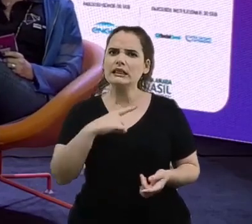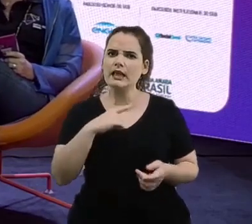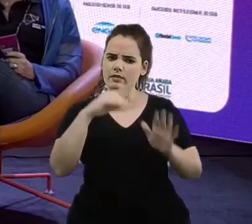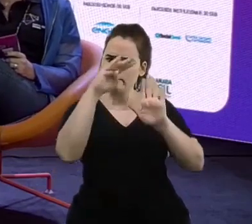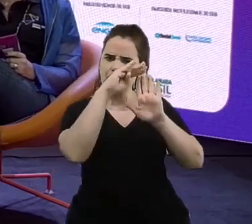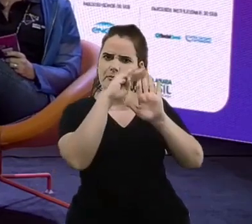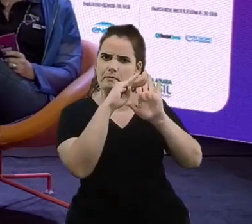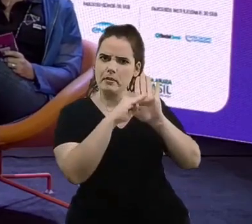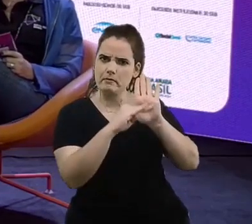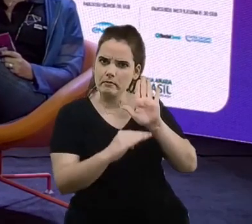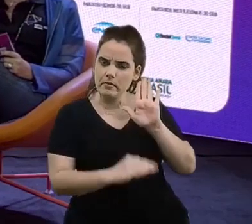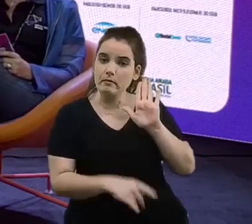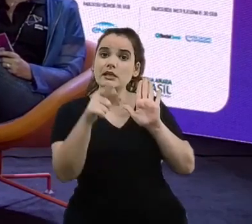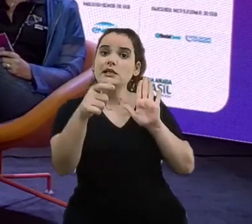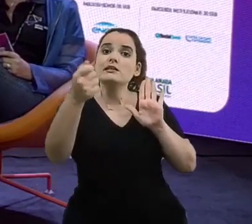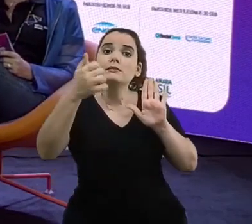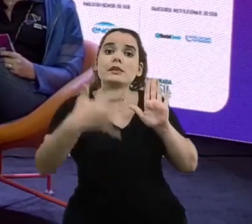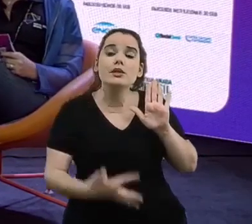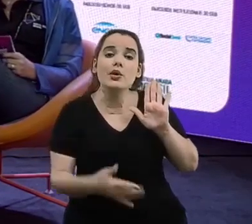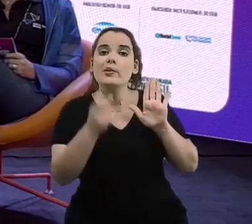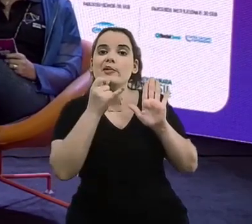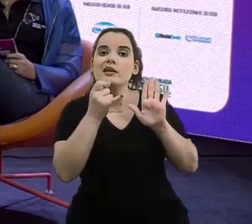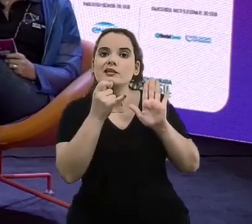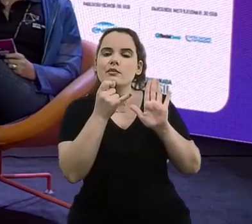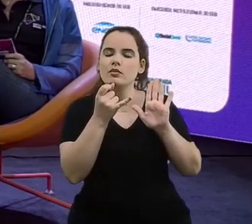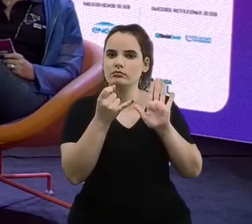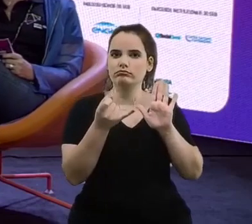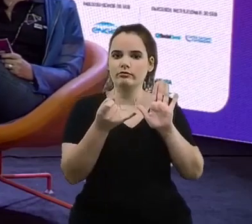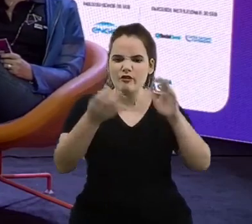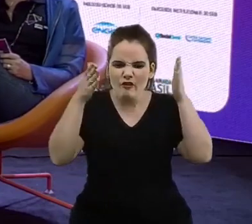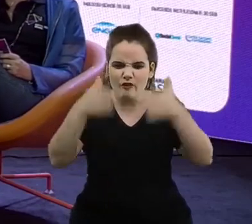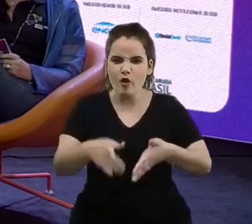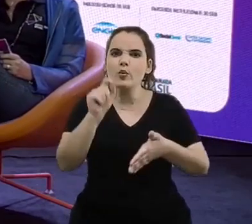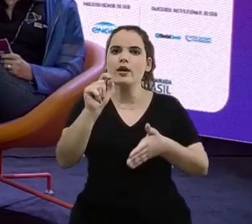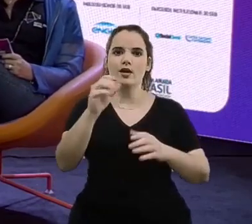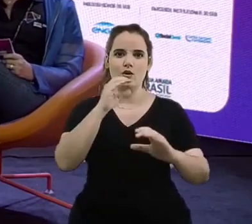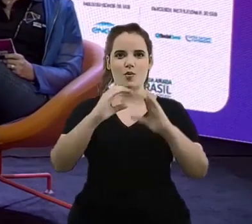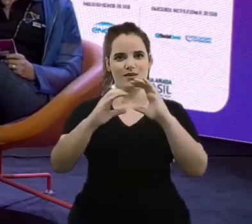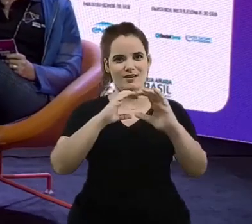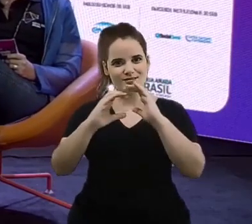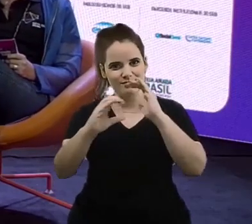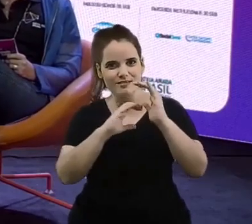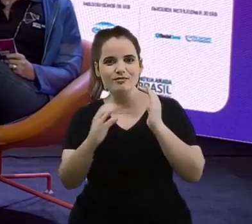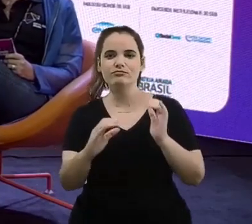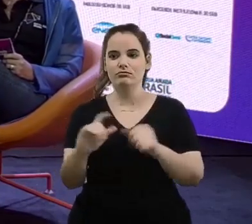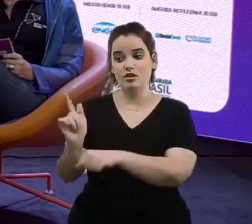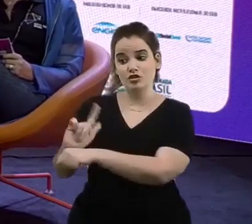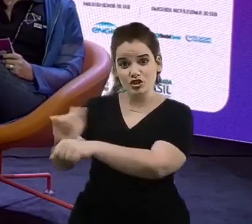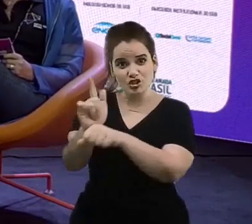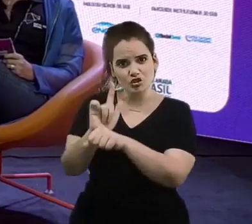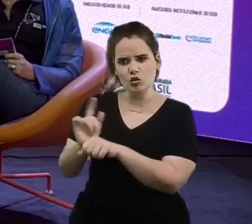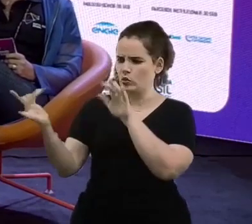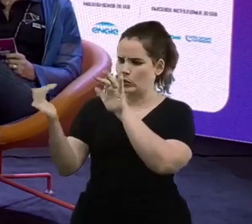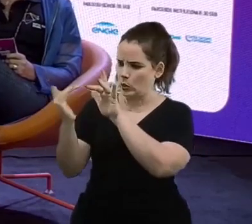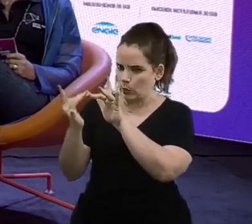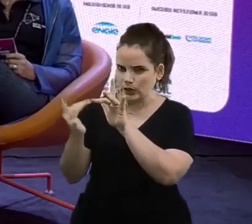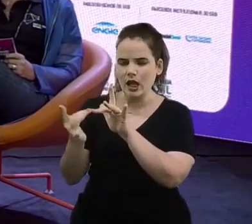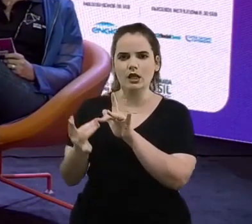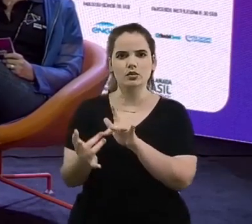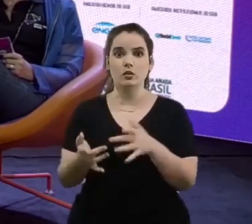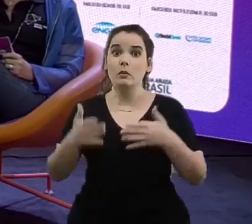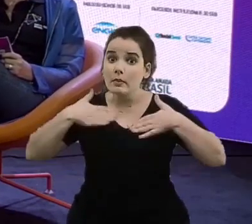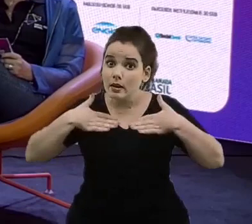super parabéns. Fico até emocionada quando eu vejo o Canva de dados e a metodologia ali, né, Thiago? A Carol